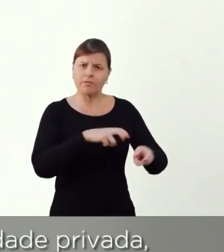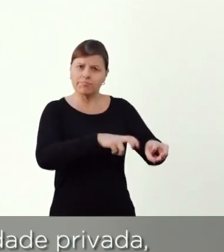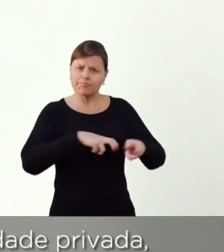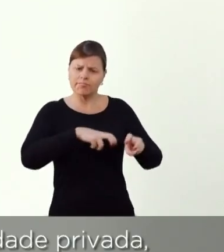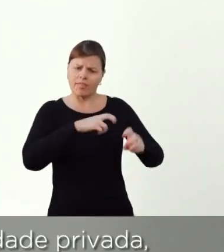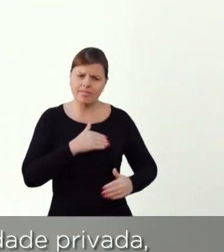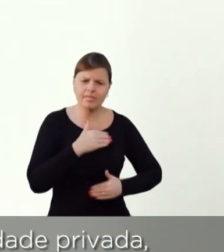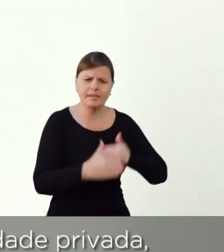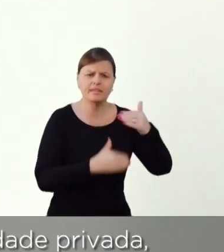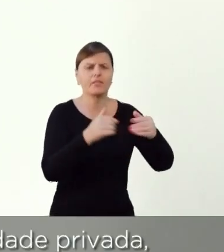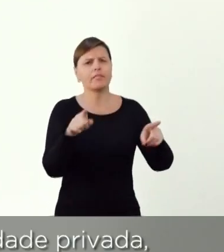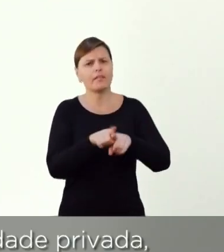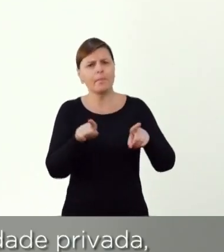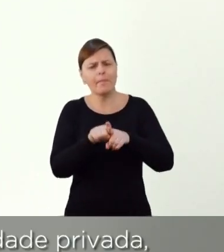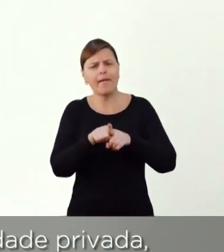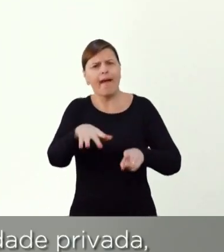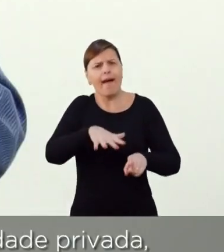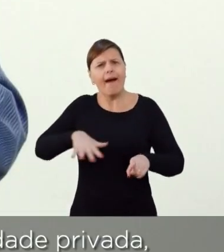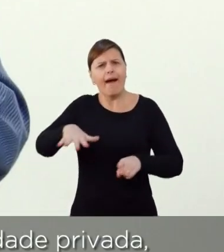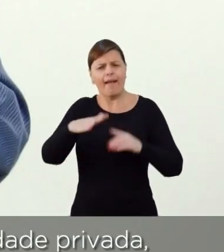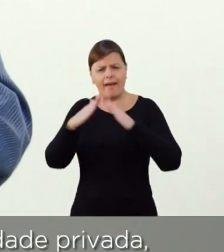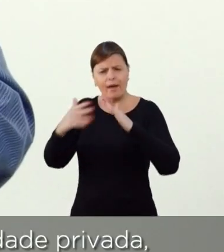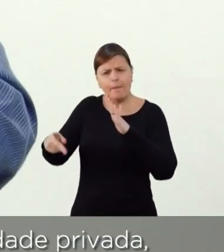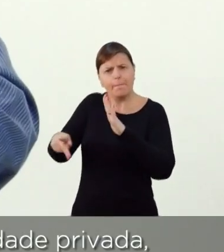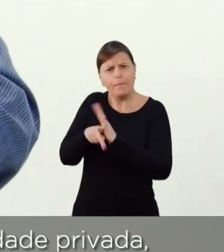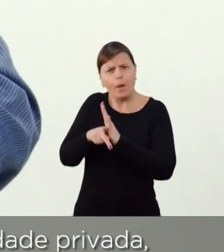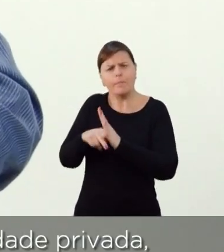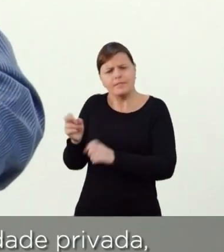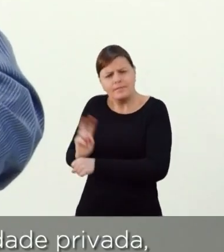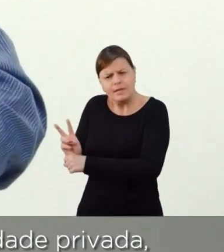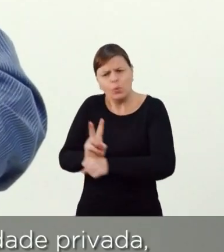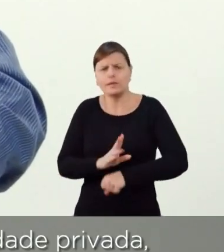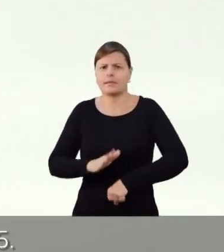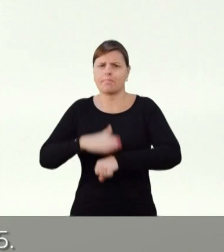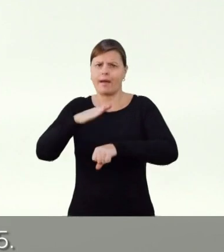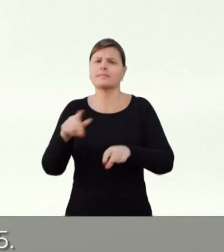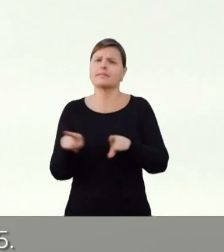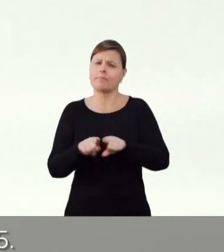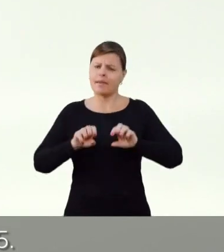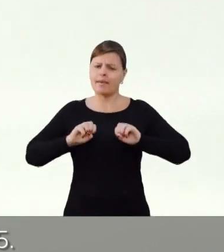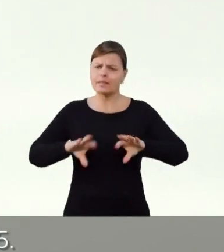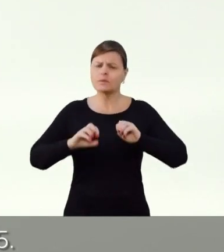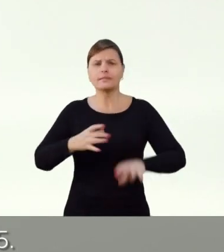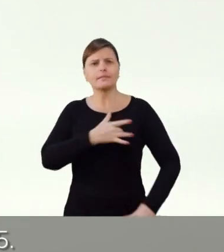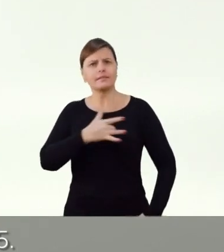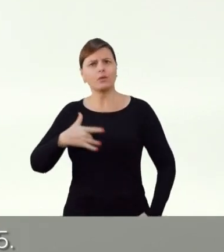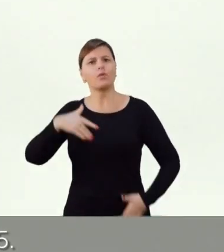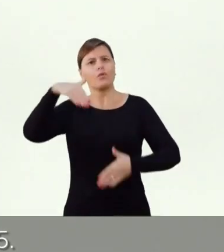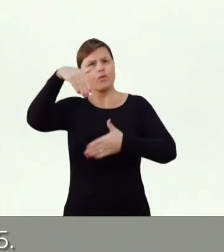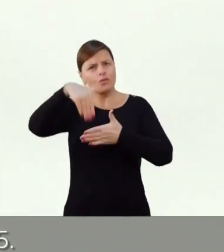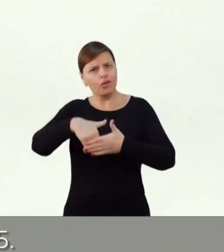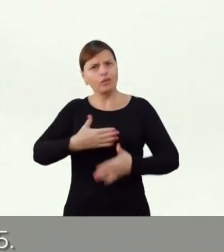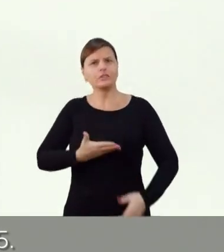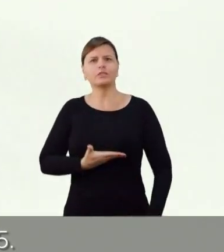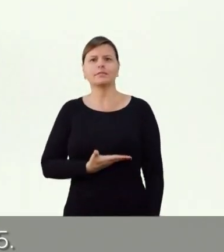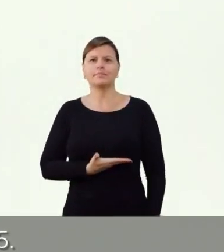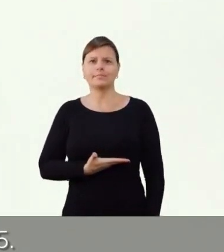Pelo desenvolvimento do agro, pelo fortalecimento da propriedade privada, pela educação e saúde,